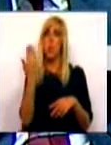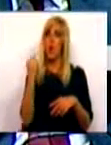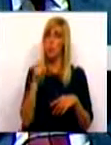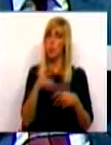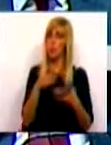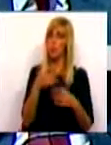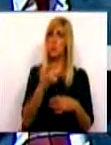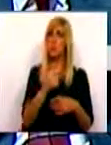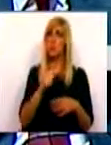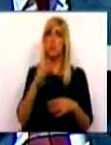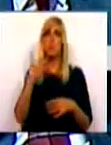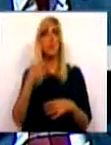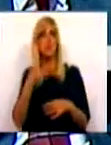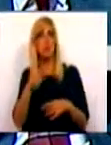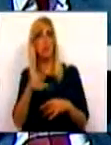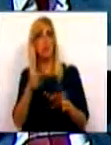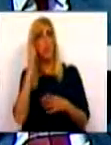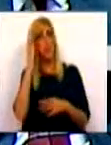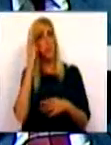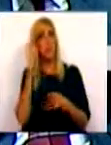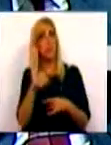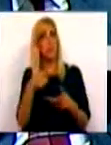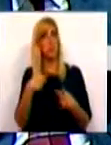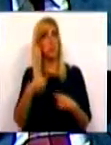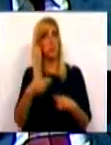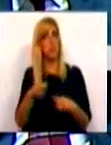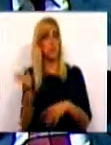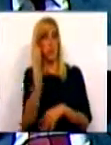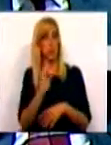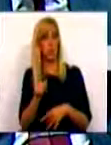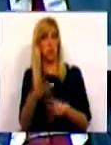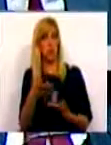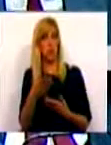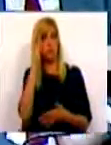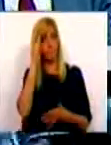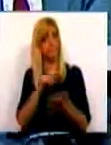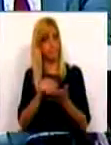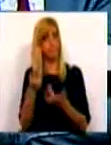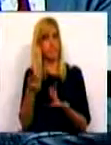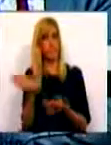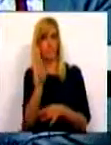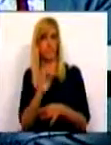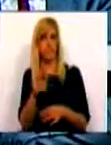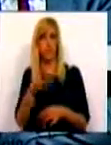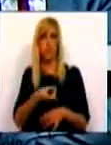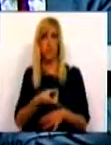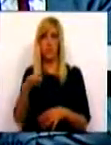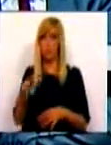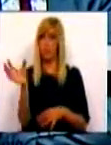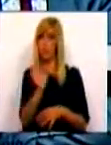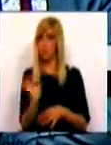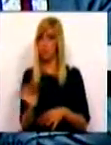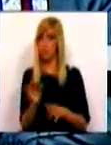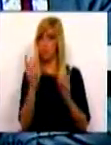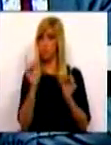para 2017, e a despesa executada concretizou-se em 99%. Na